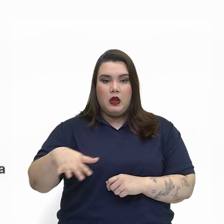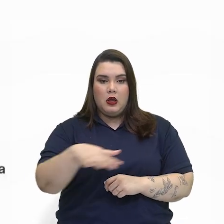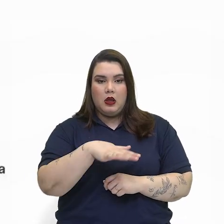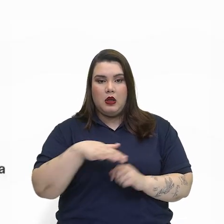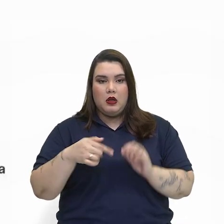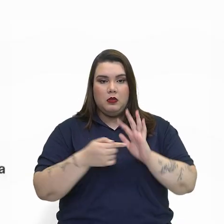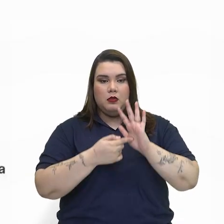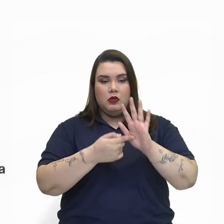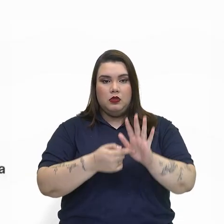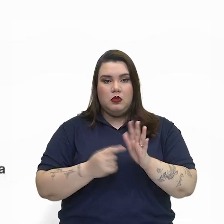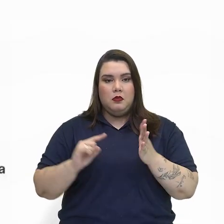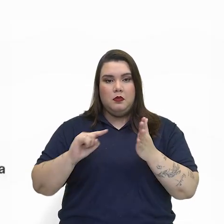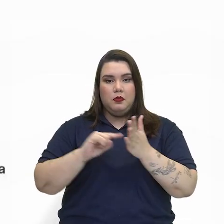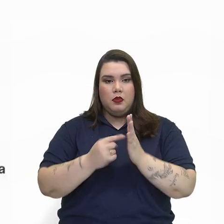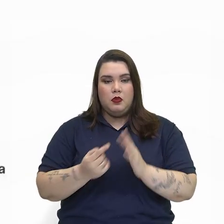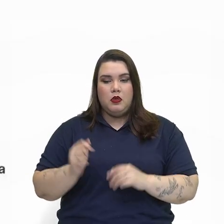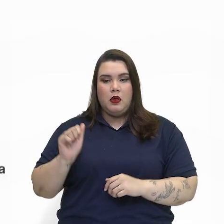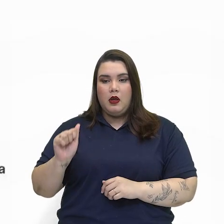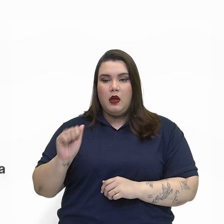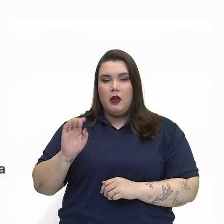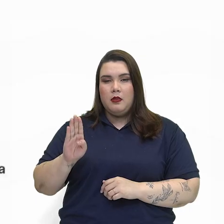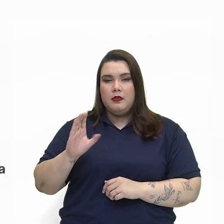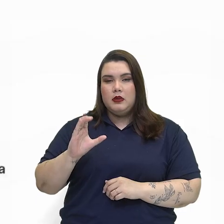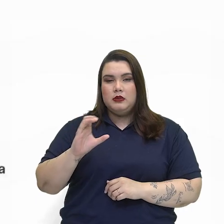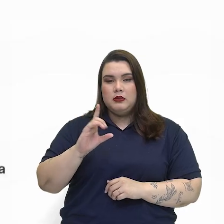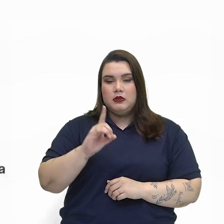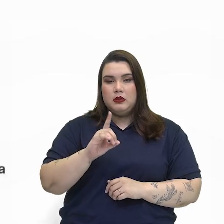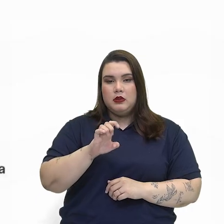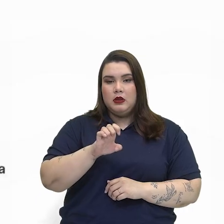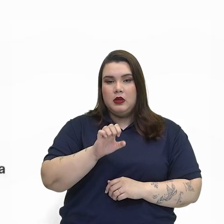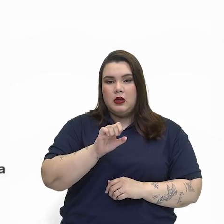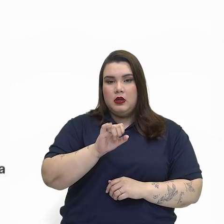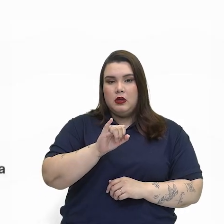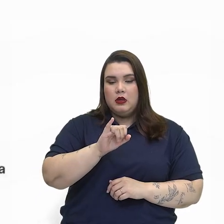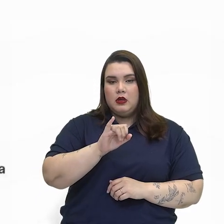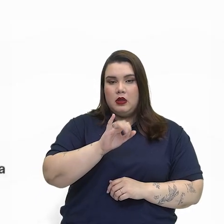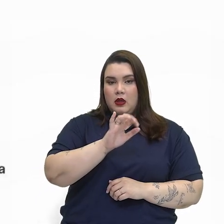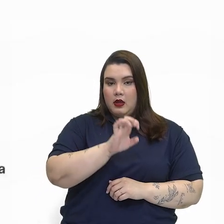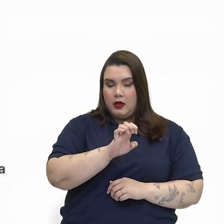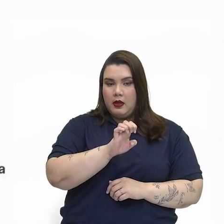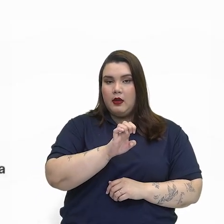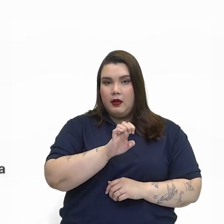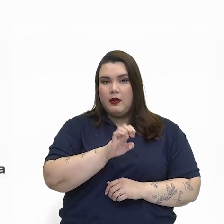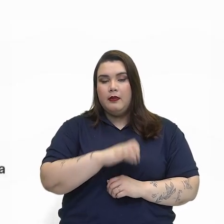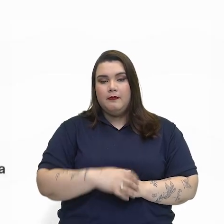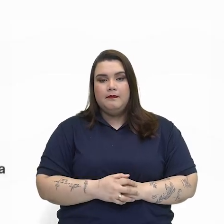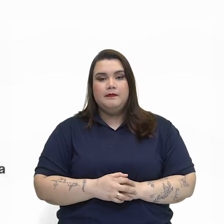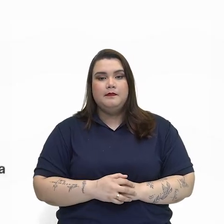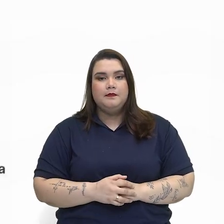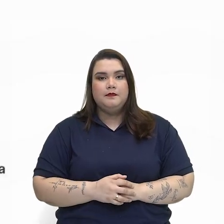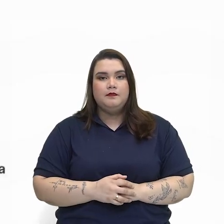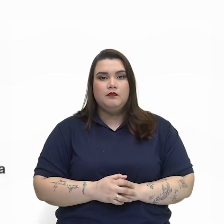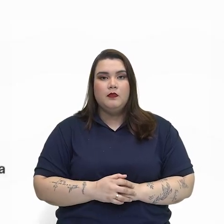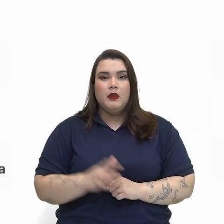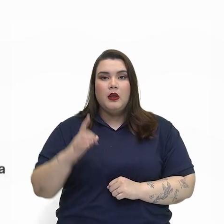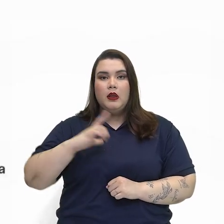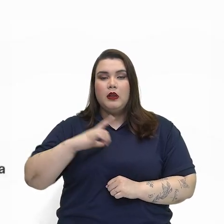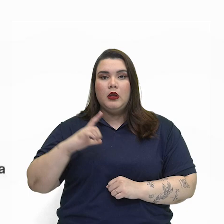aí, nos pontos sucessivos A, B, C, D e E, elas são todas,